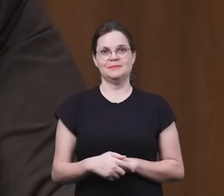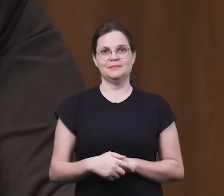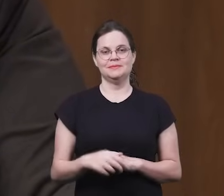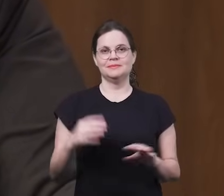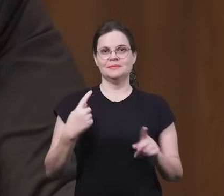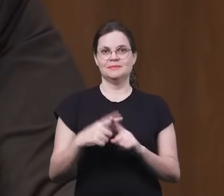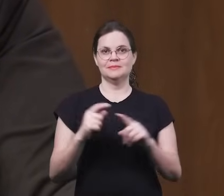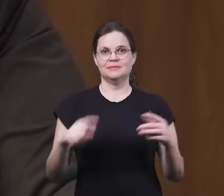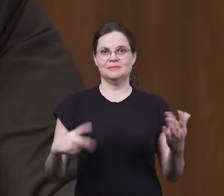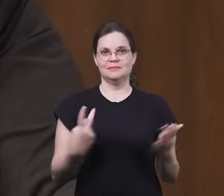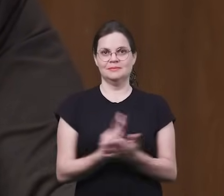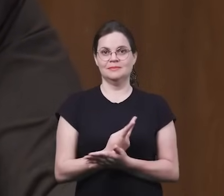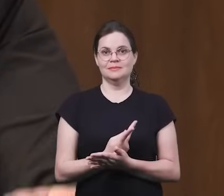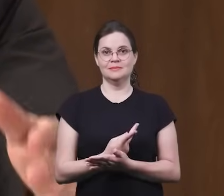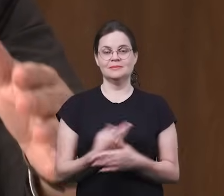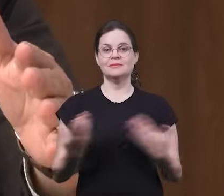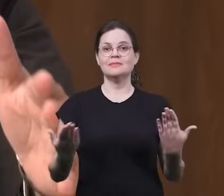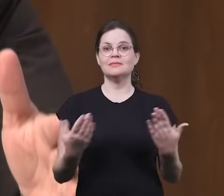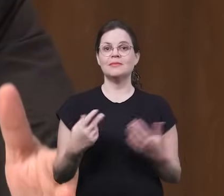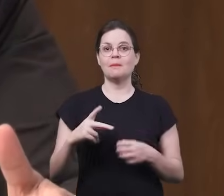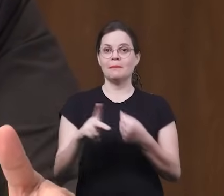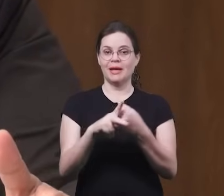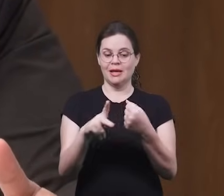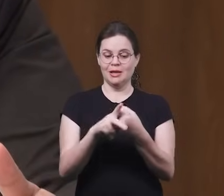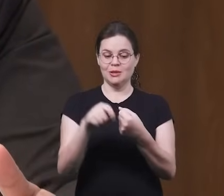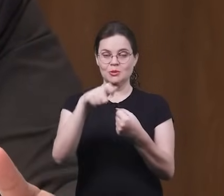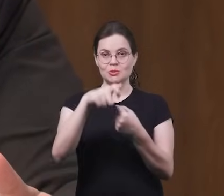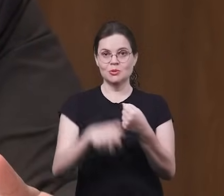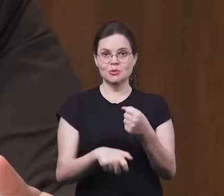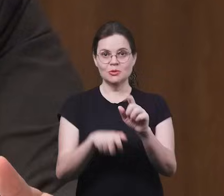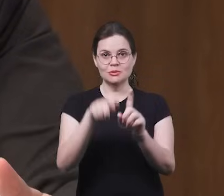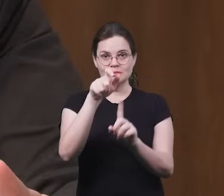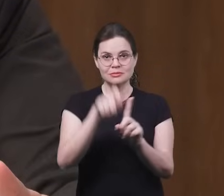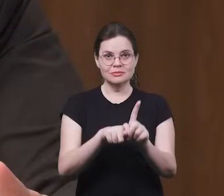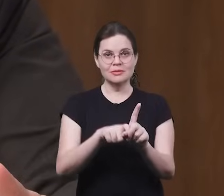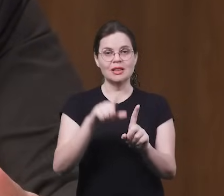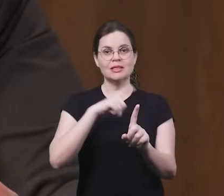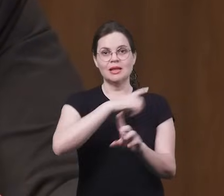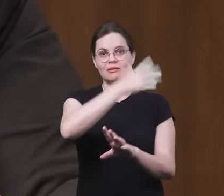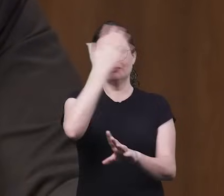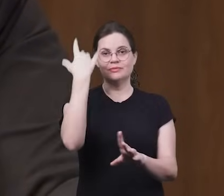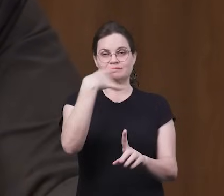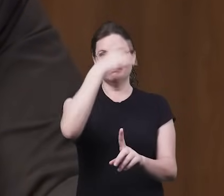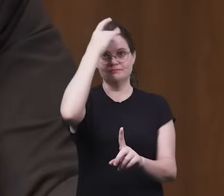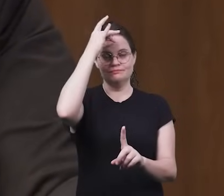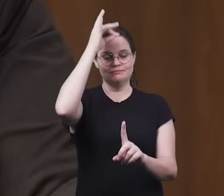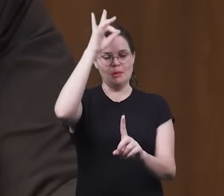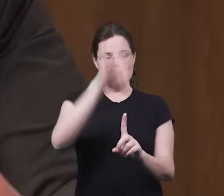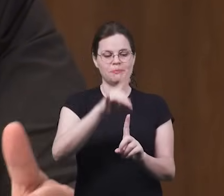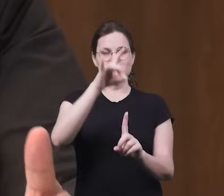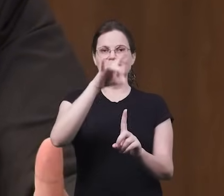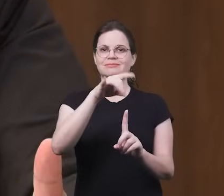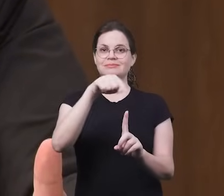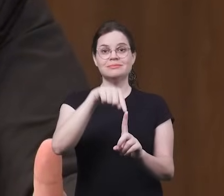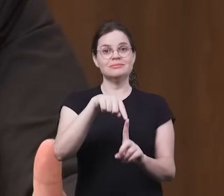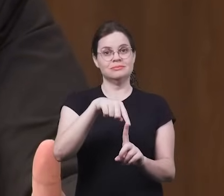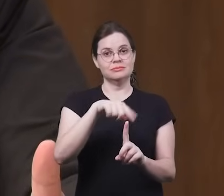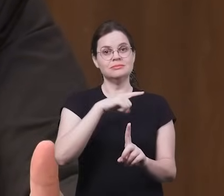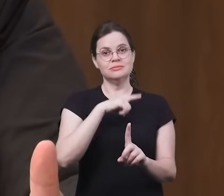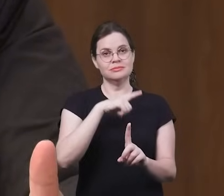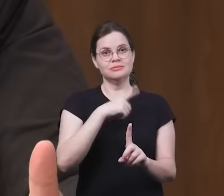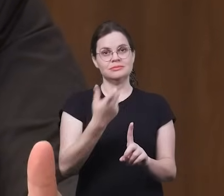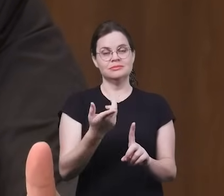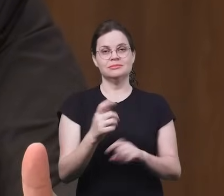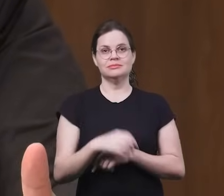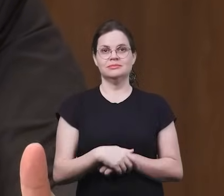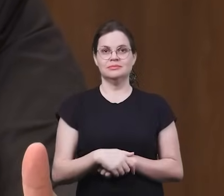Pedro, ele foi cingido, né? Ele foi cingido pelo Espírito Santo. Né?